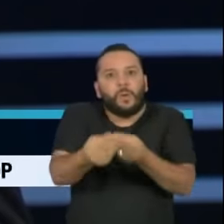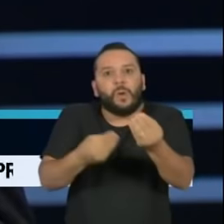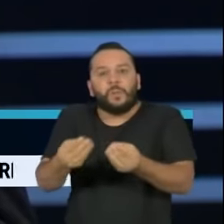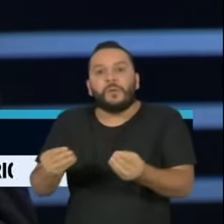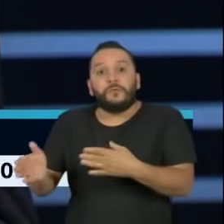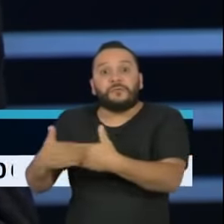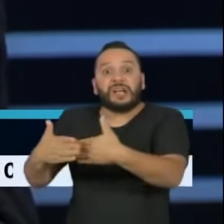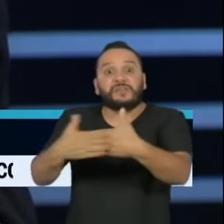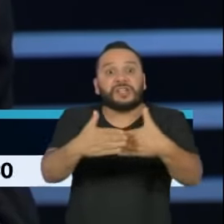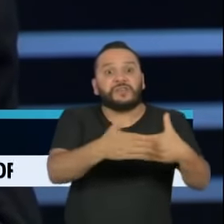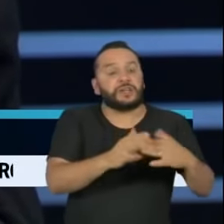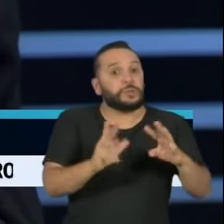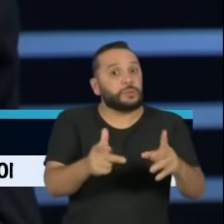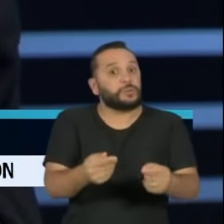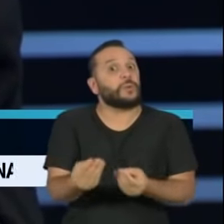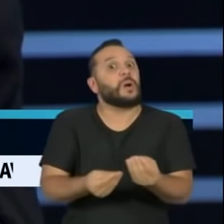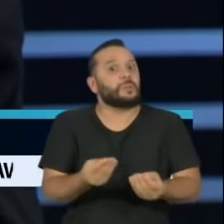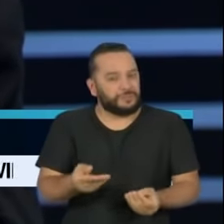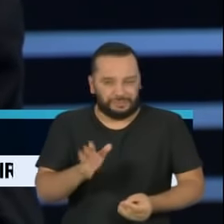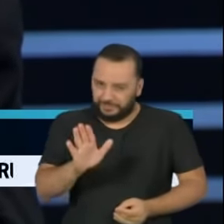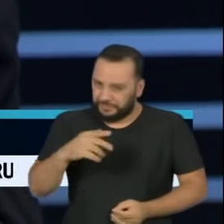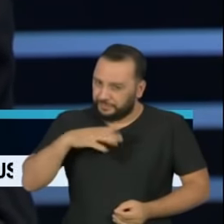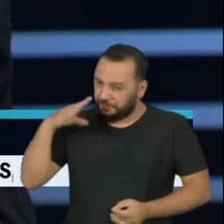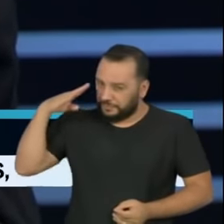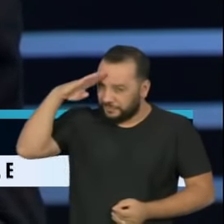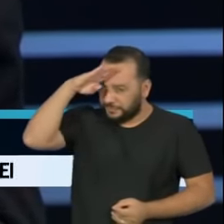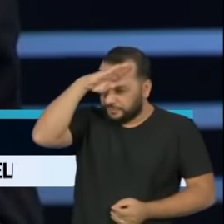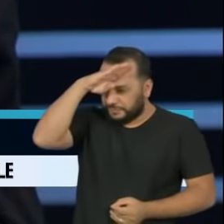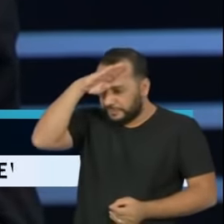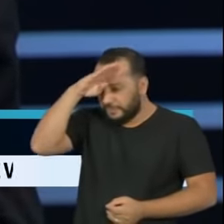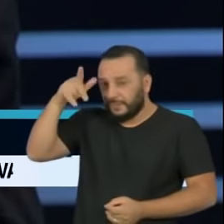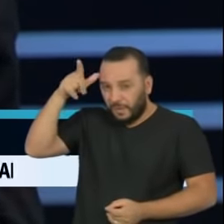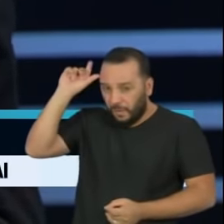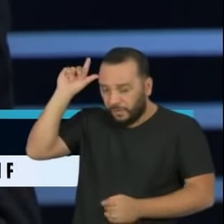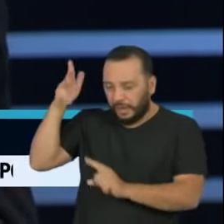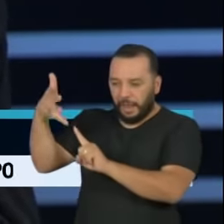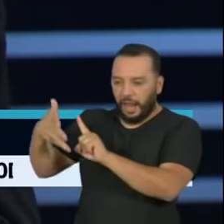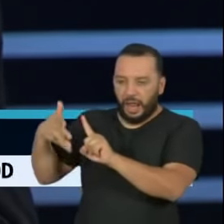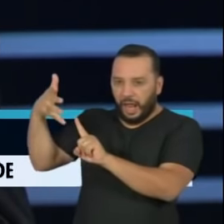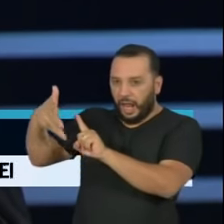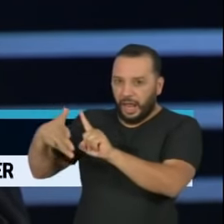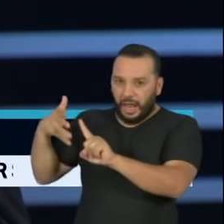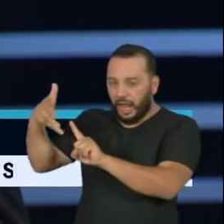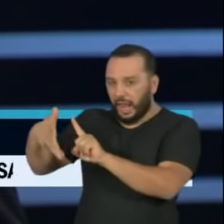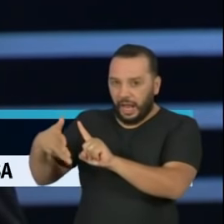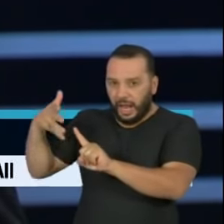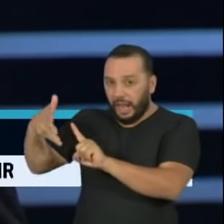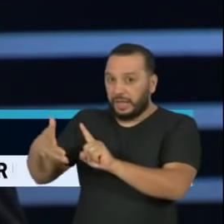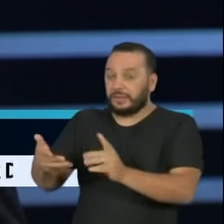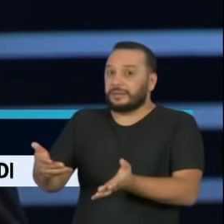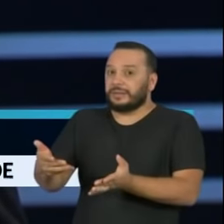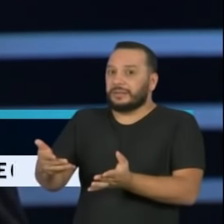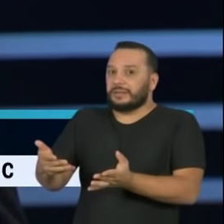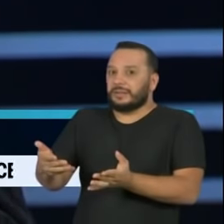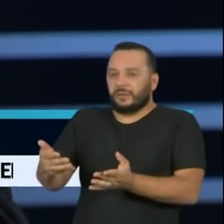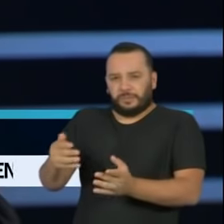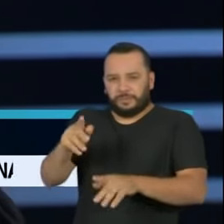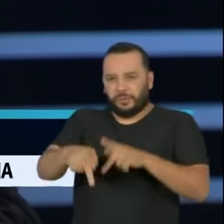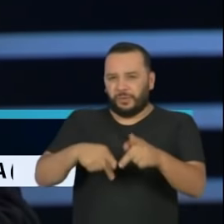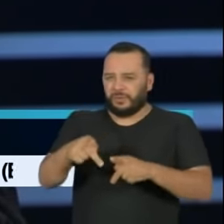problema é que, como o Bolsonaro falou o que ele falou ontem, né? Isso introduz um vírus de